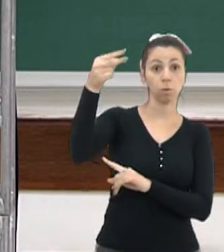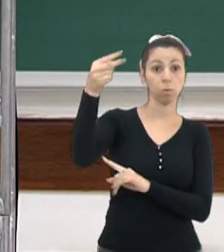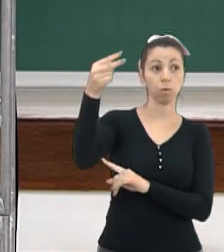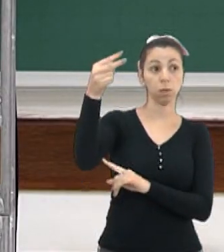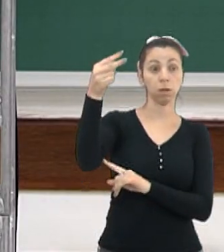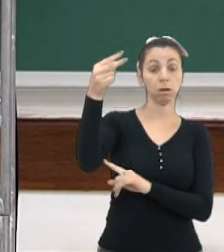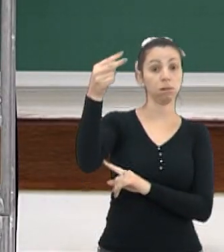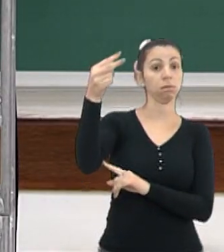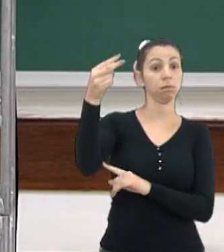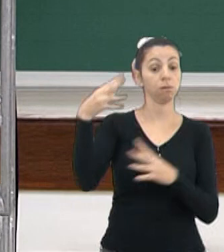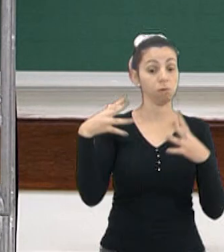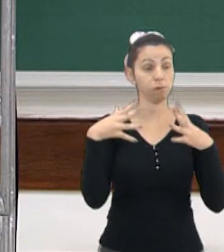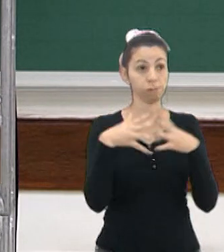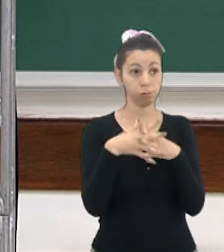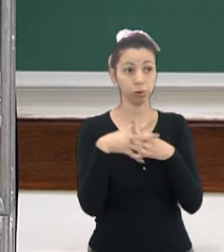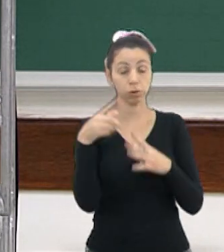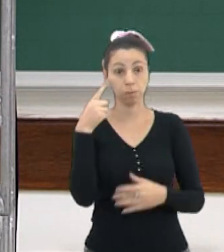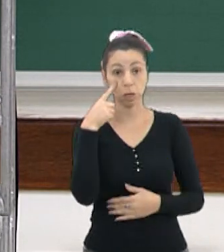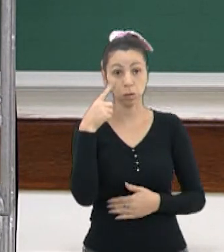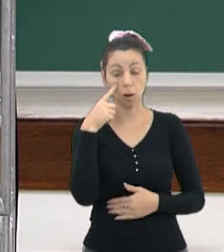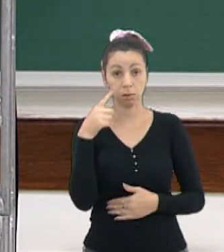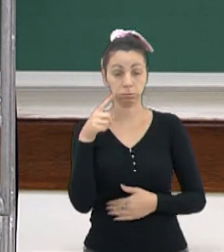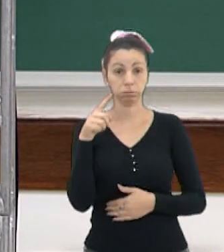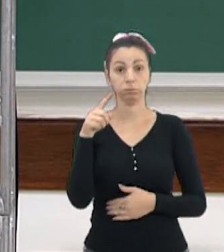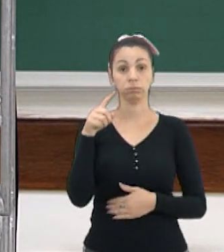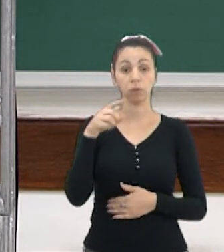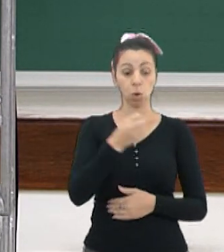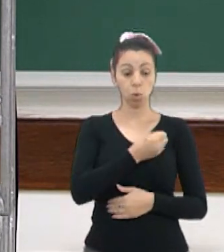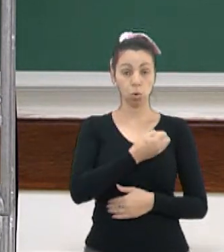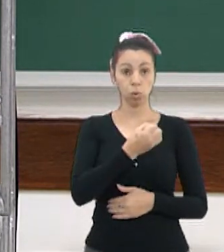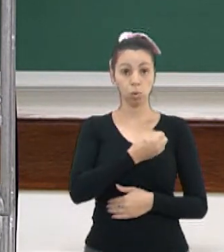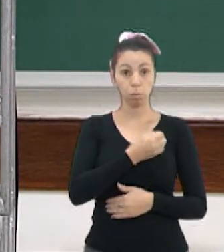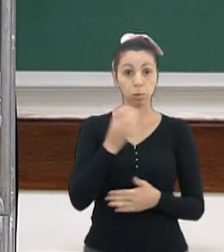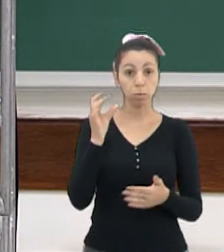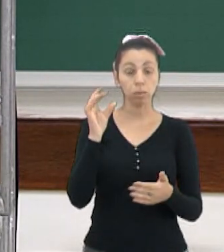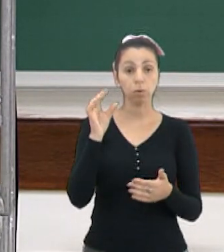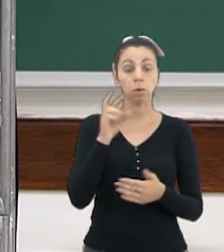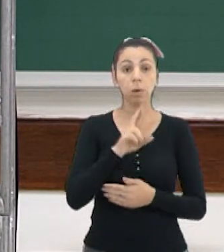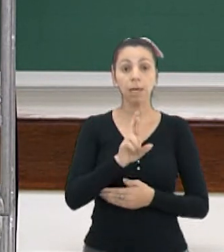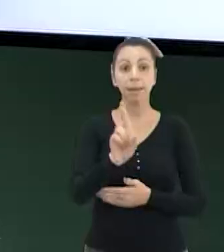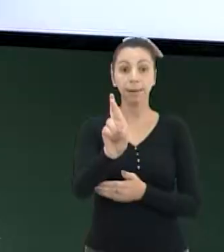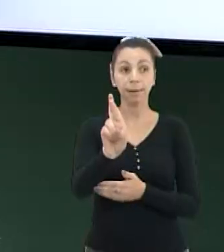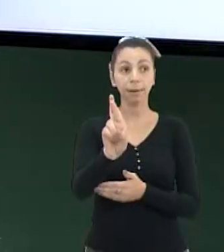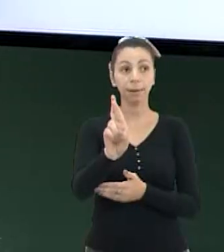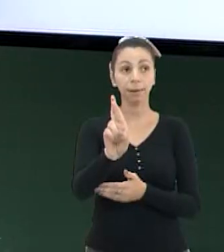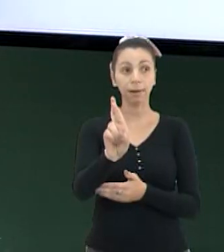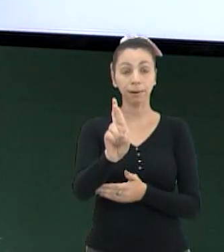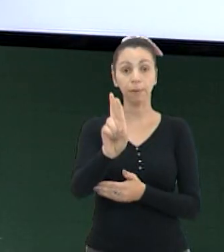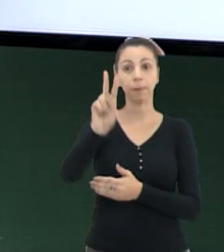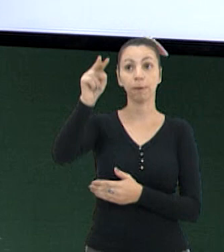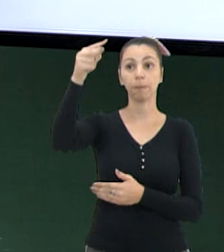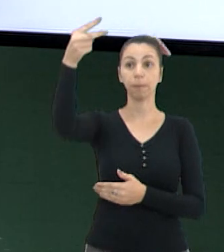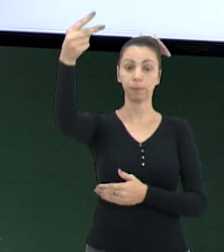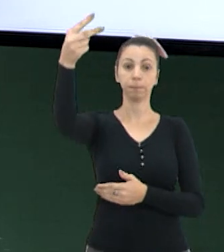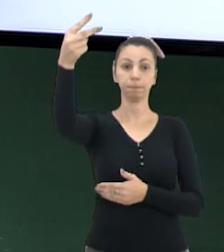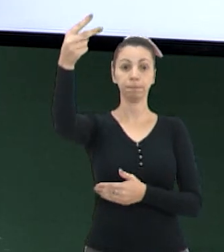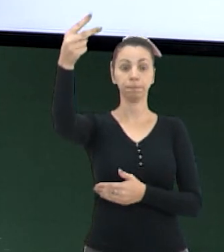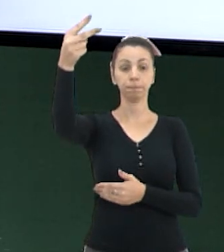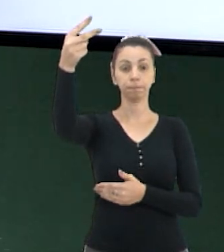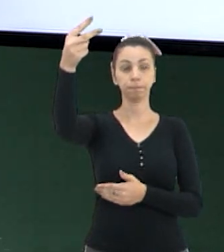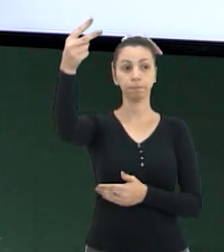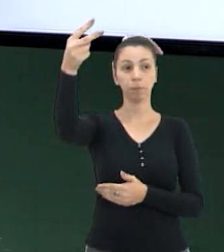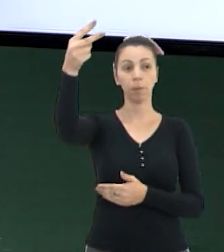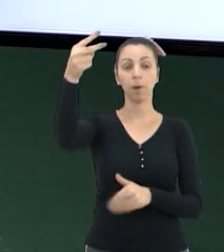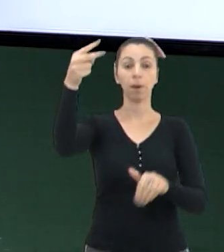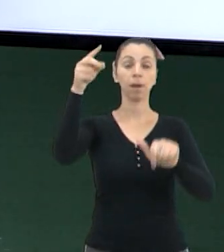fazer? Eu vou colocar o número real x ao quadrado. Pronto. Esse vai ser a minha resposta da letra